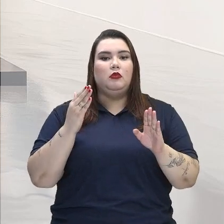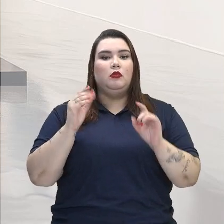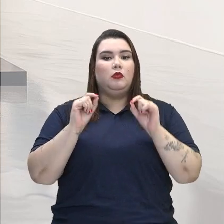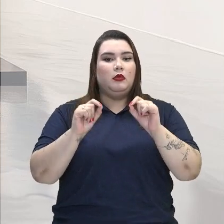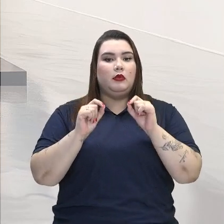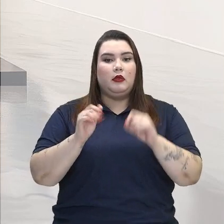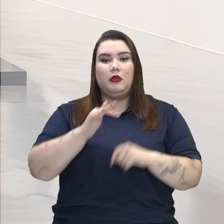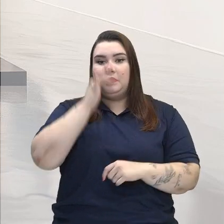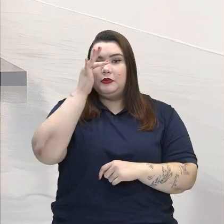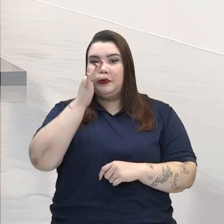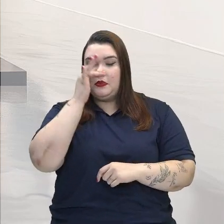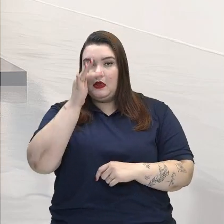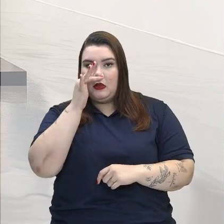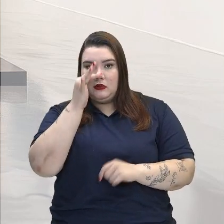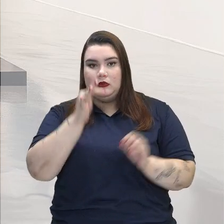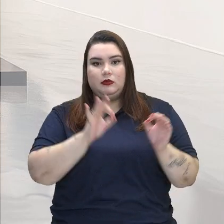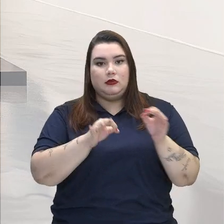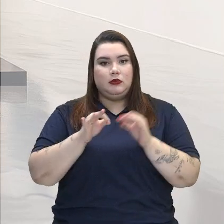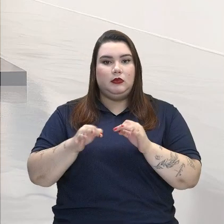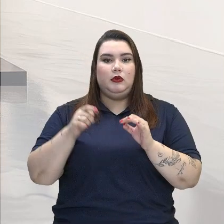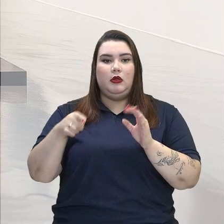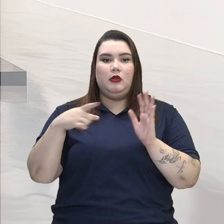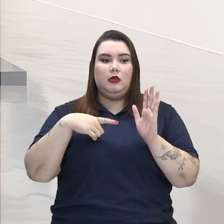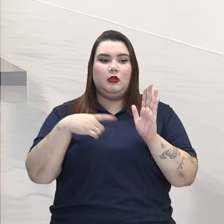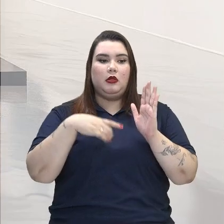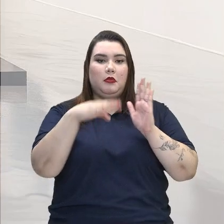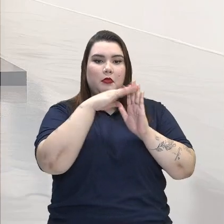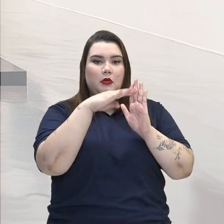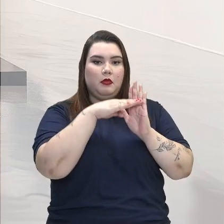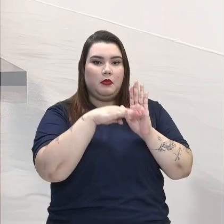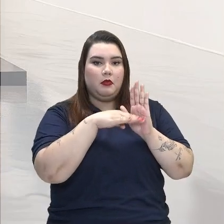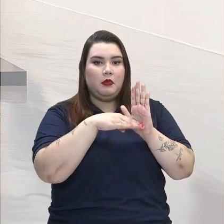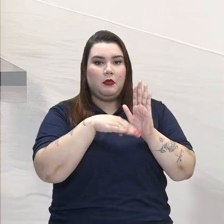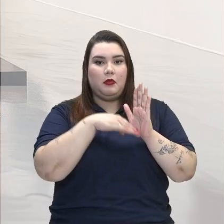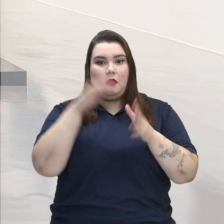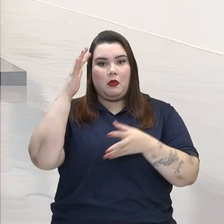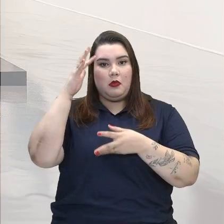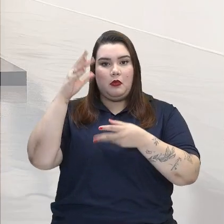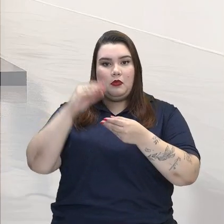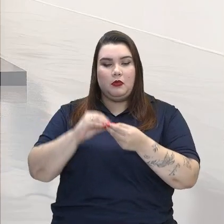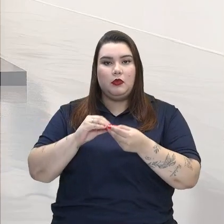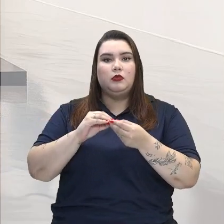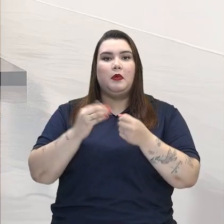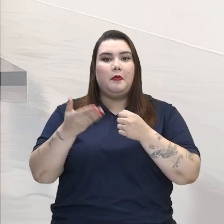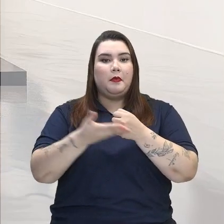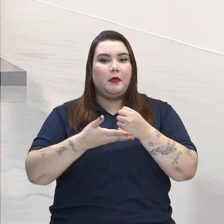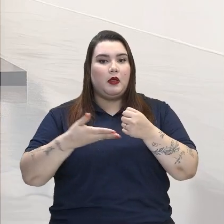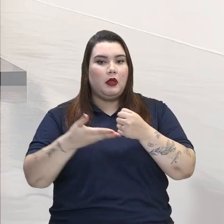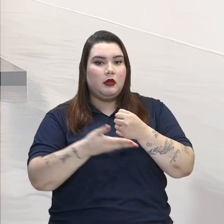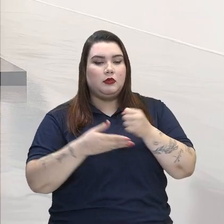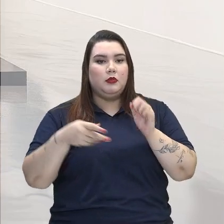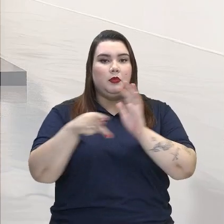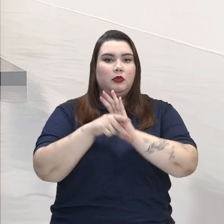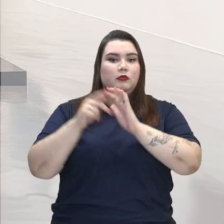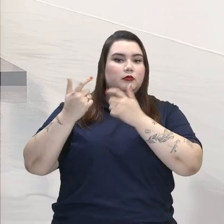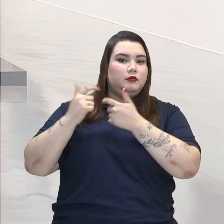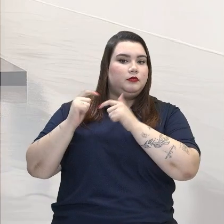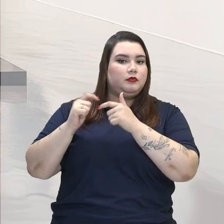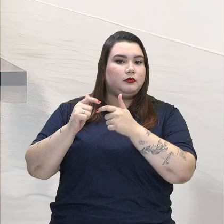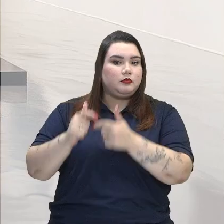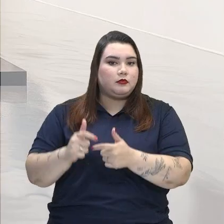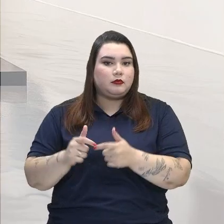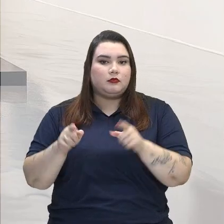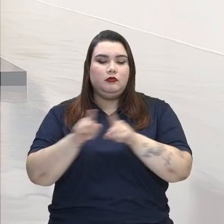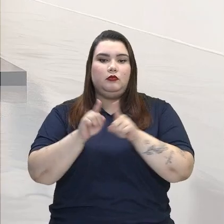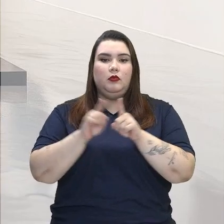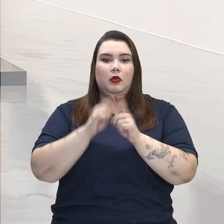plantas, e ele estabeleceu os fundamentos para a compreensão dos princípios básicos da hereditariedade, e os